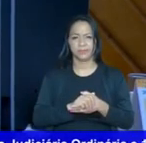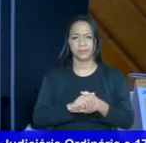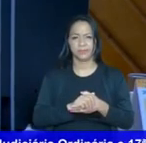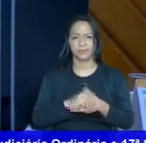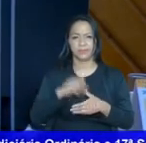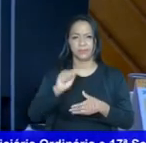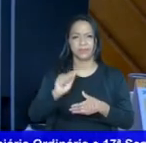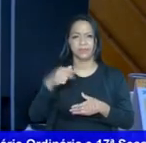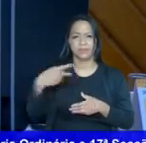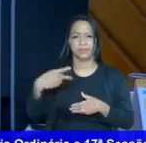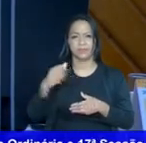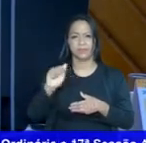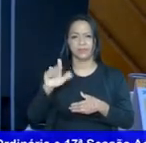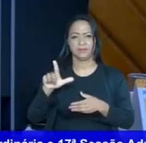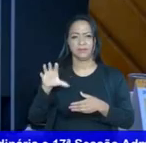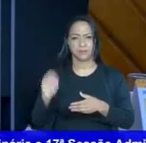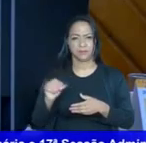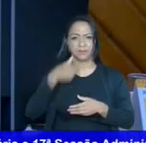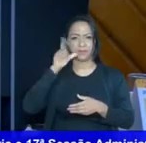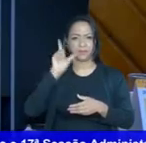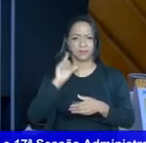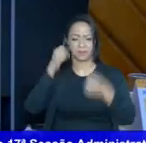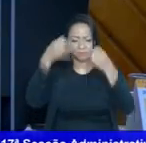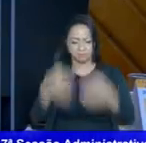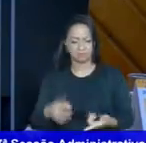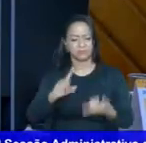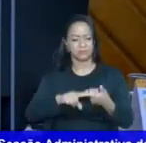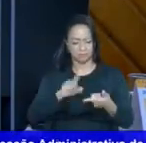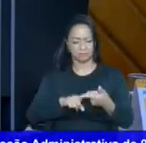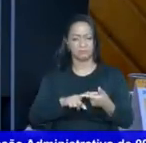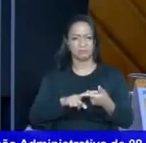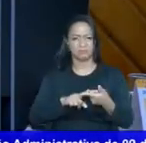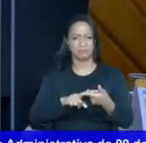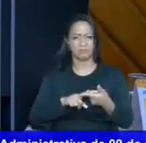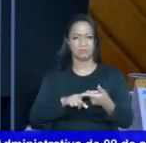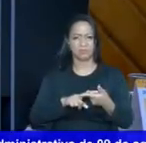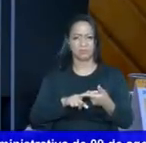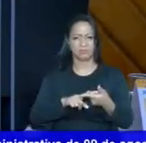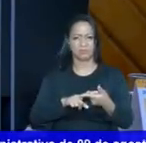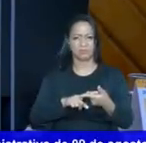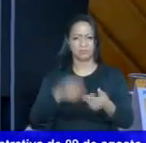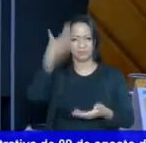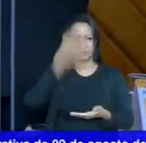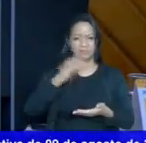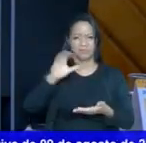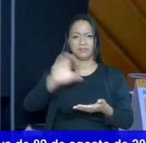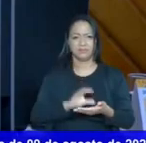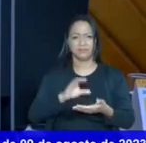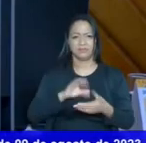Paulo, muito foi dito também que a prestação de